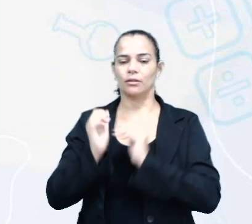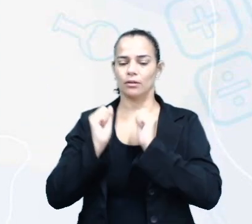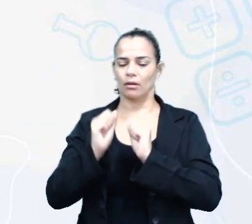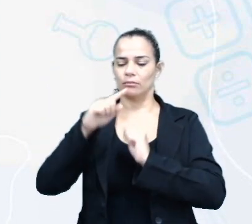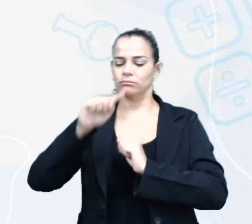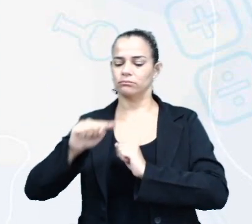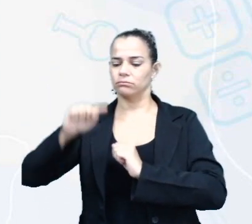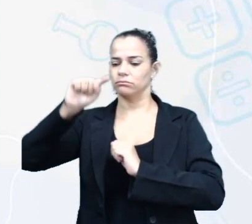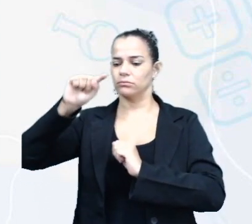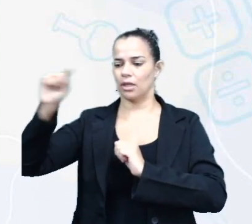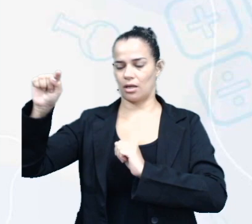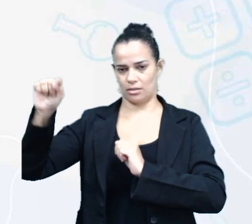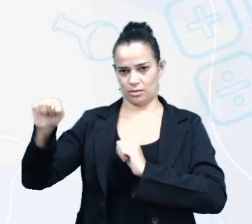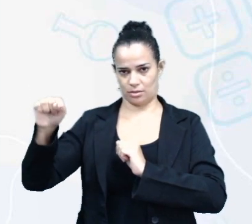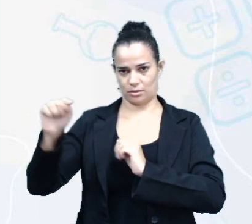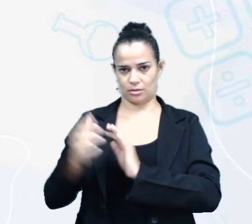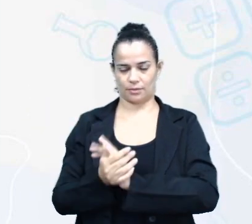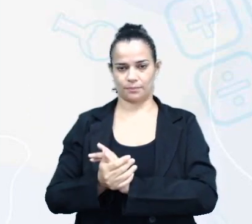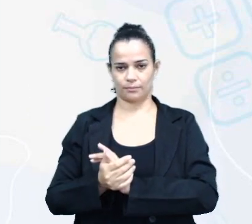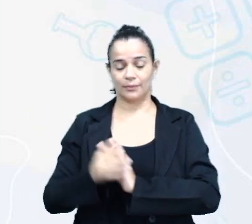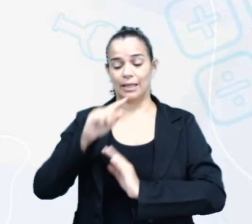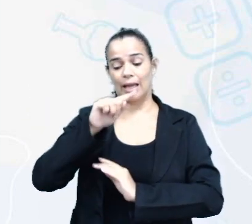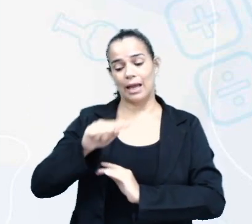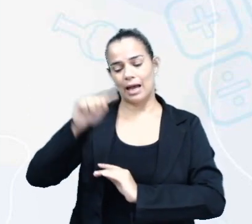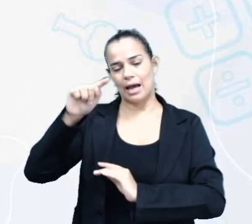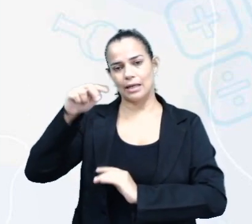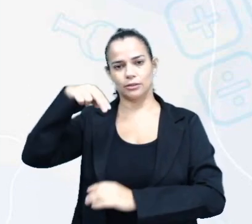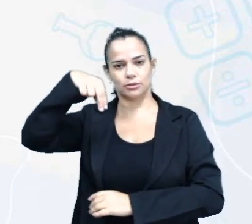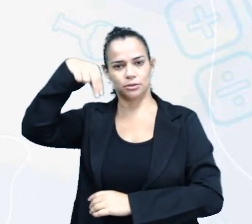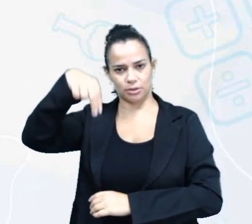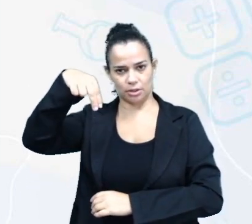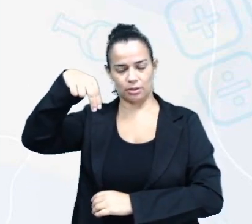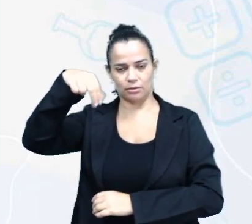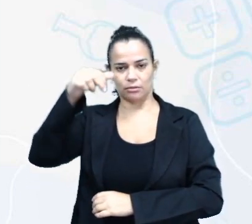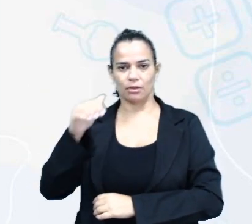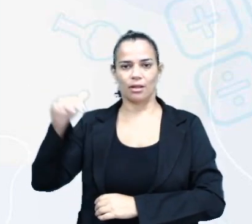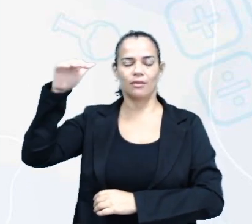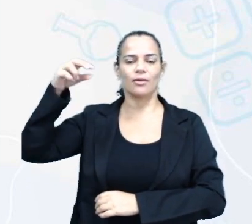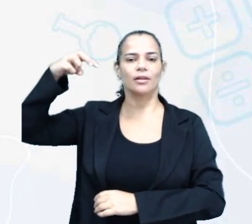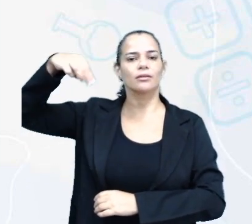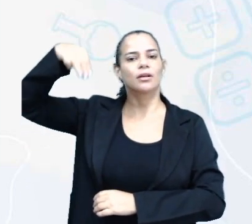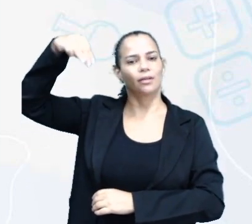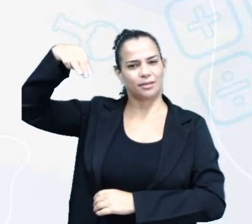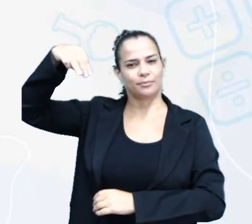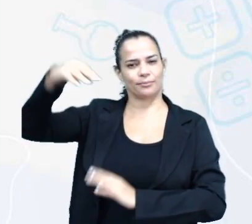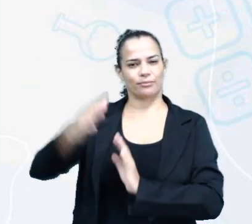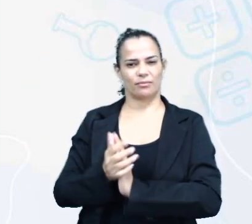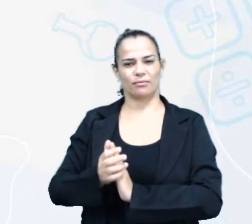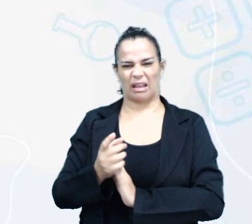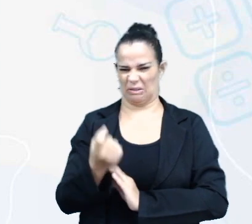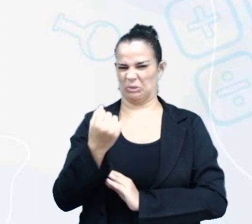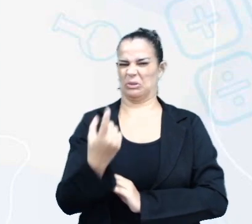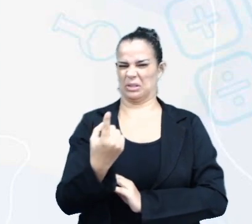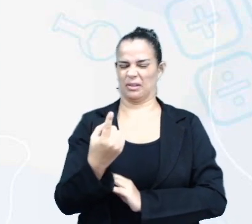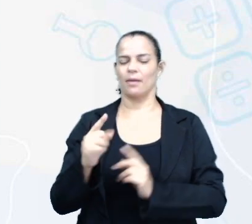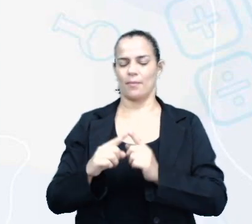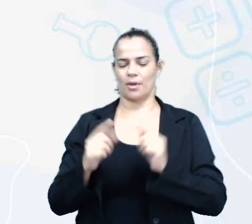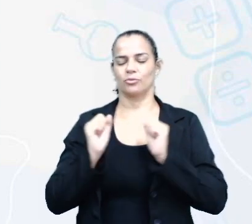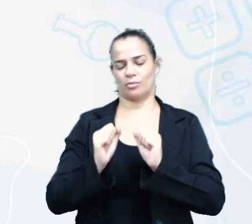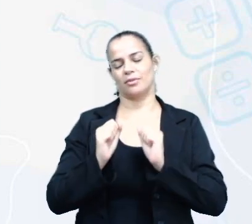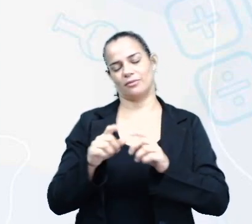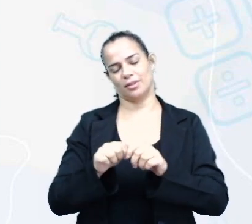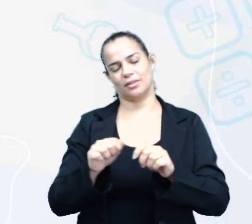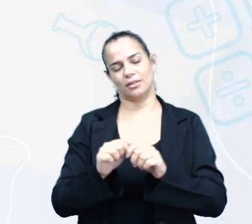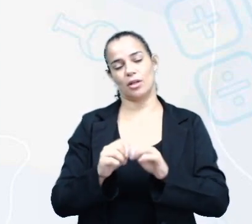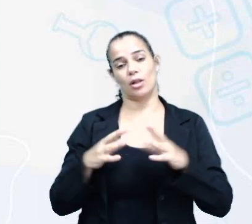raiz. Raiz enésima de A elevado a m. Nome estranho, não é? Mas pode fazer isso. Para